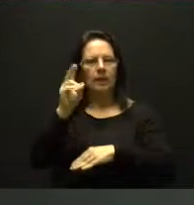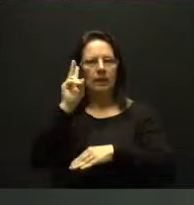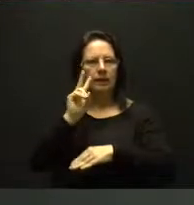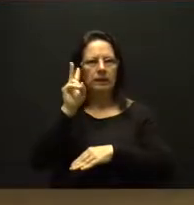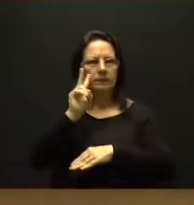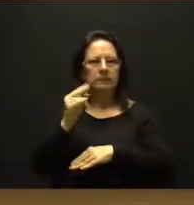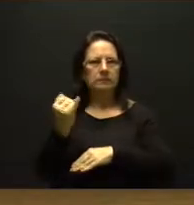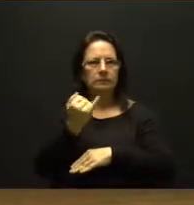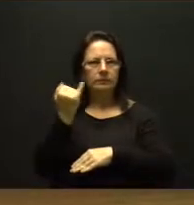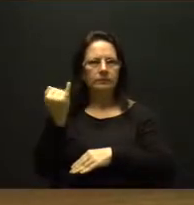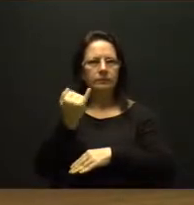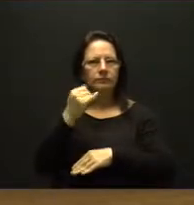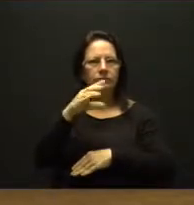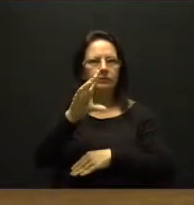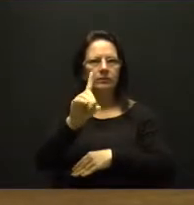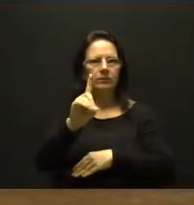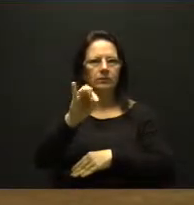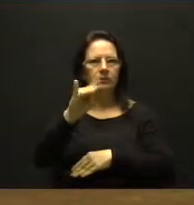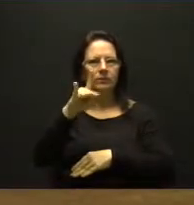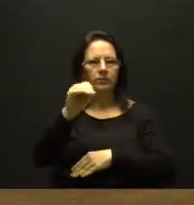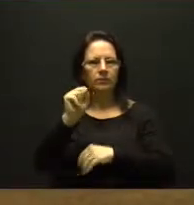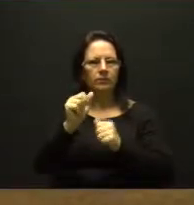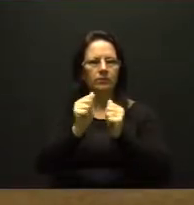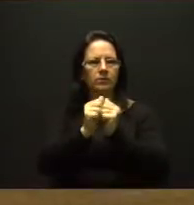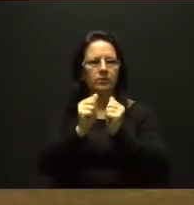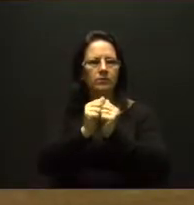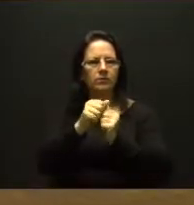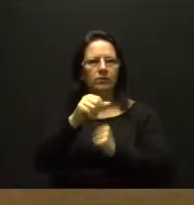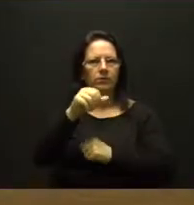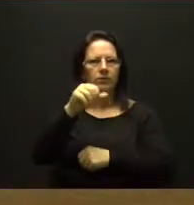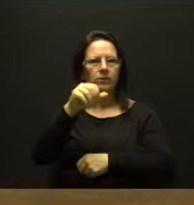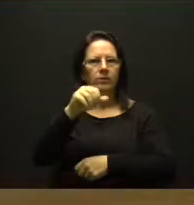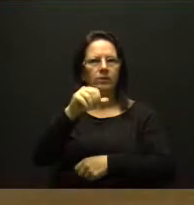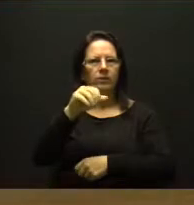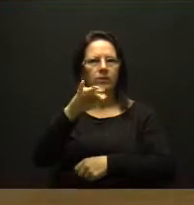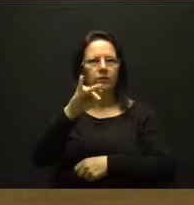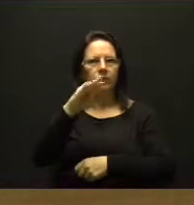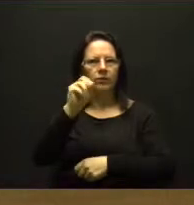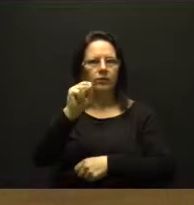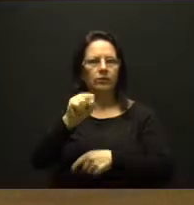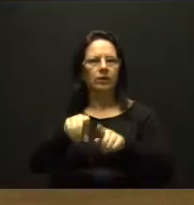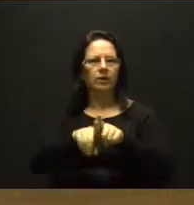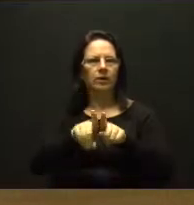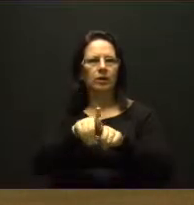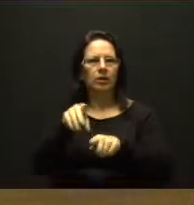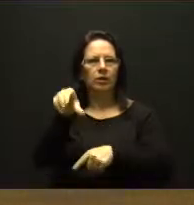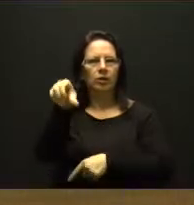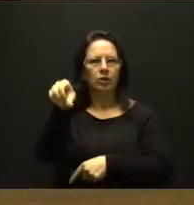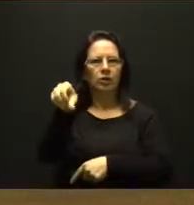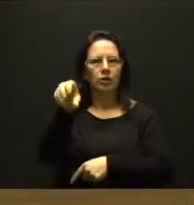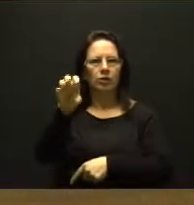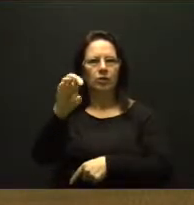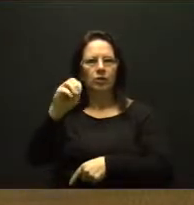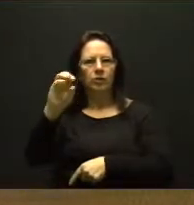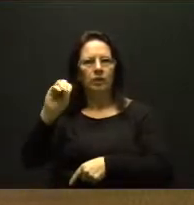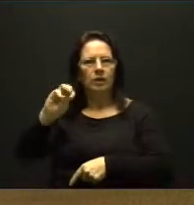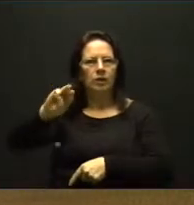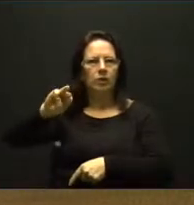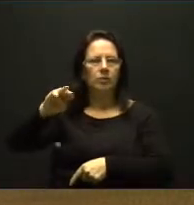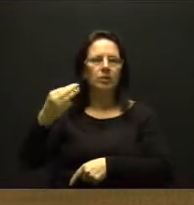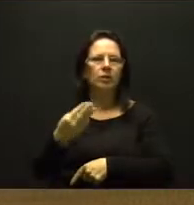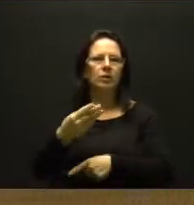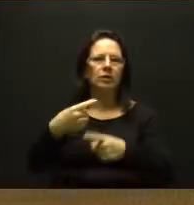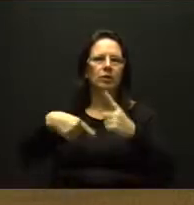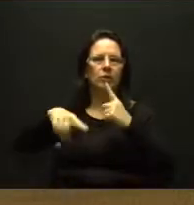importantíssima os débitos hoje existente junto ao fisco municipal chega à casa de 900 milhões de reais a mais do que o orçamento